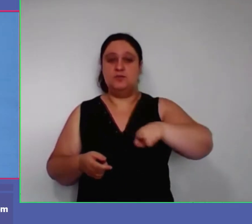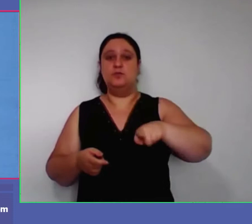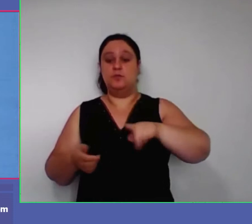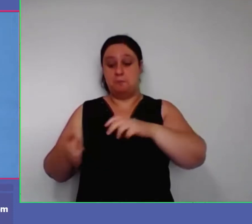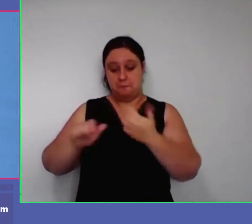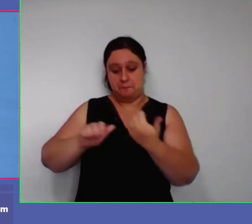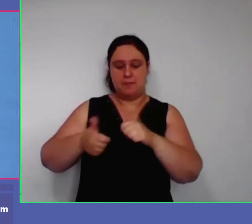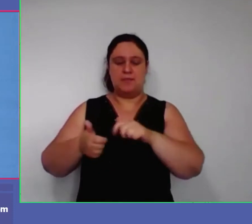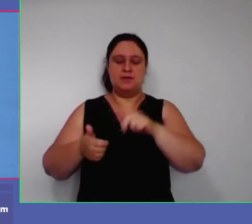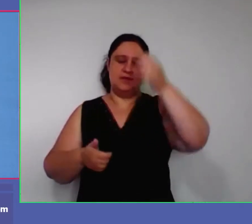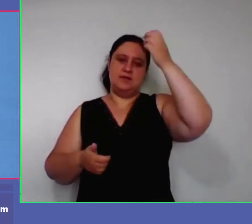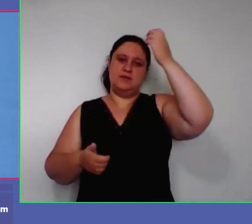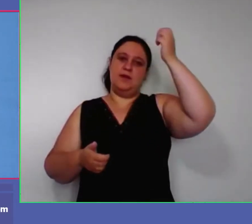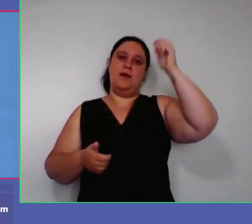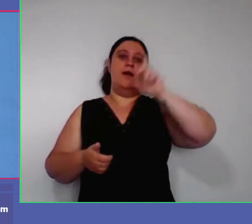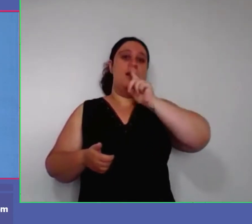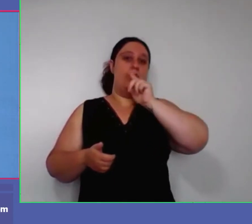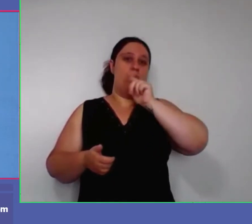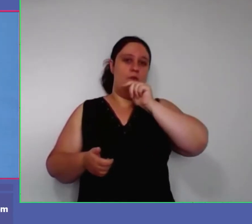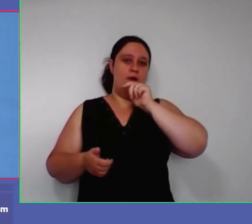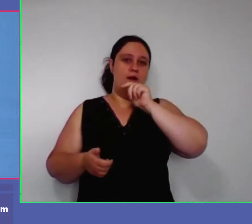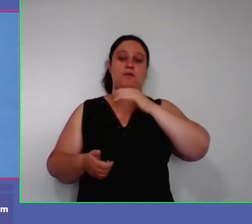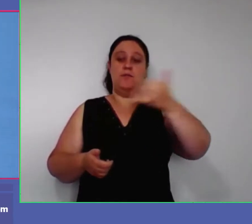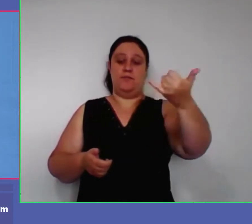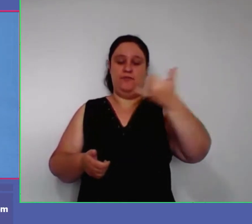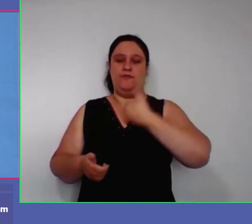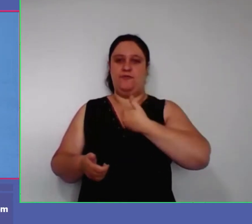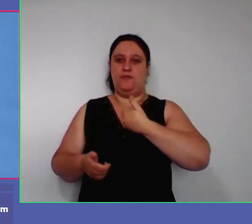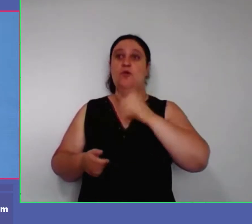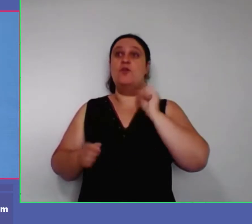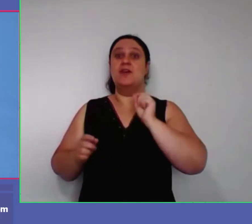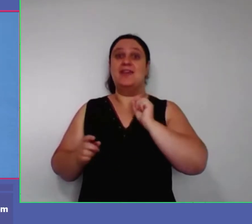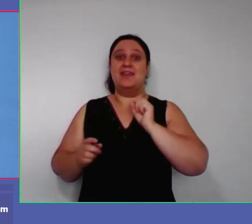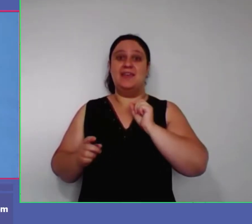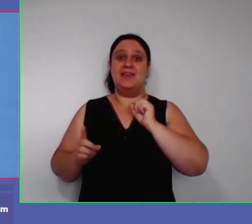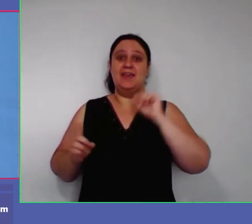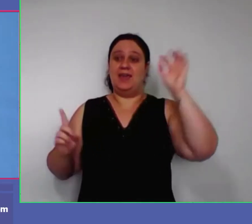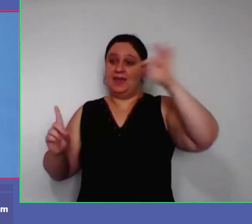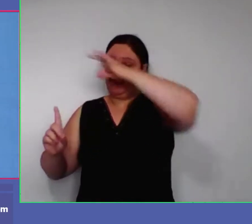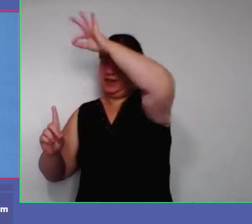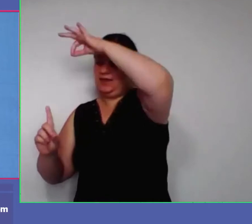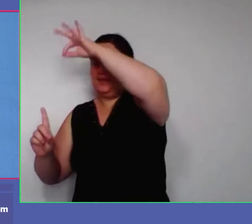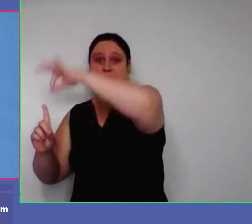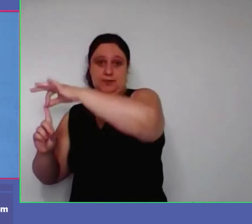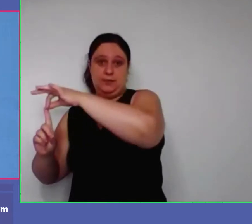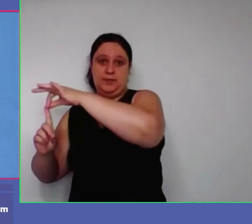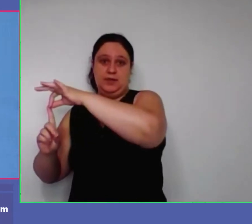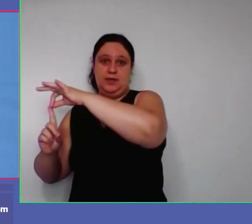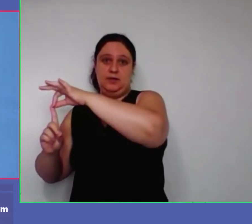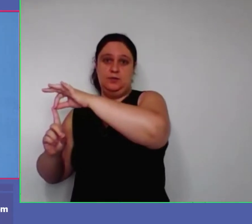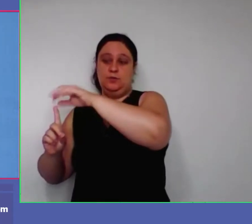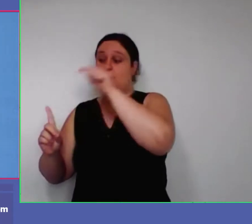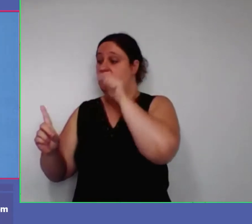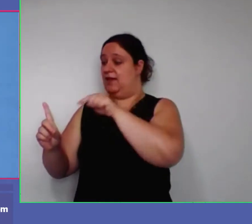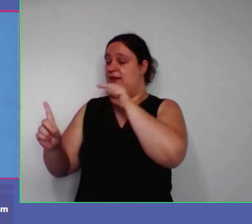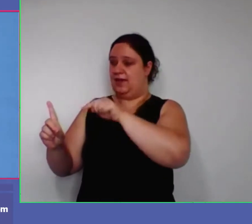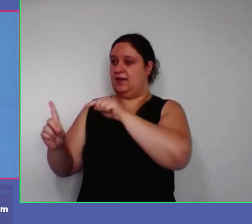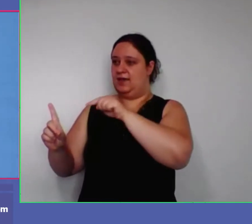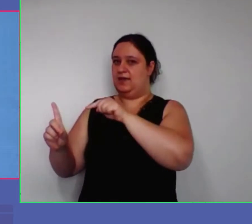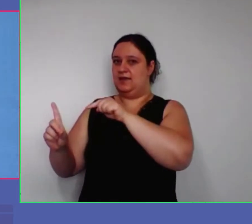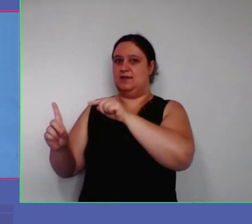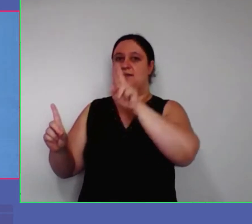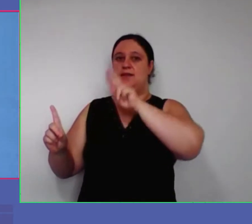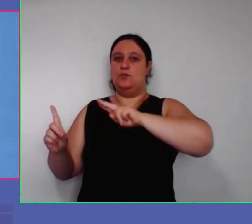vires descer e pousar o Espírito, esse é o que batiza com o Espírito Santo.